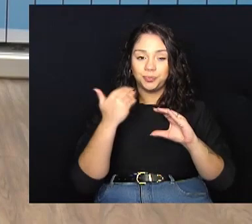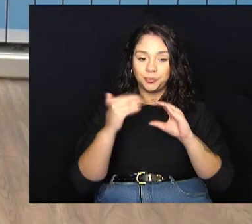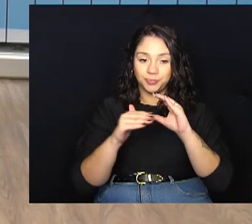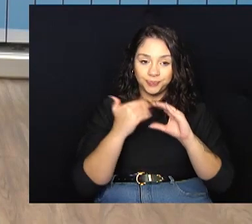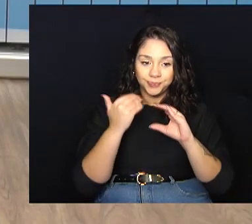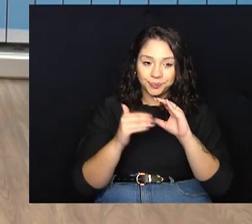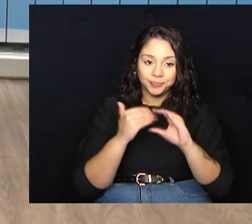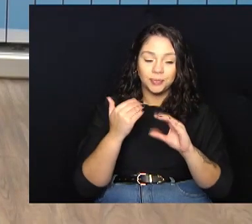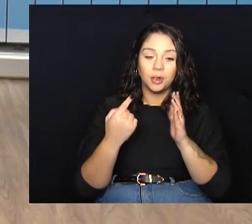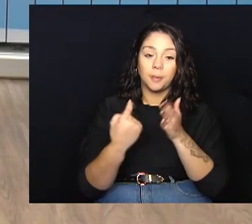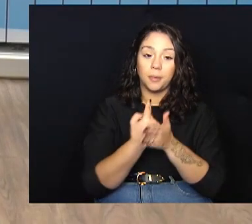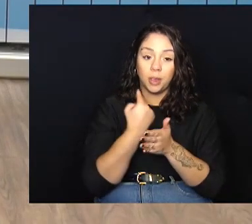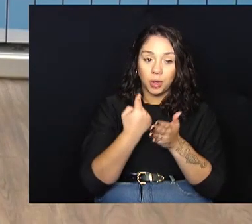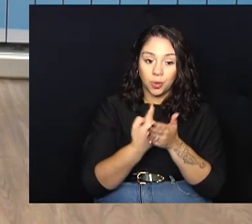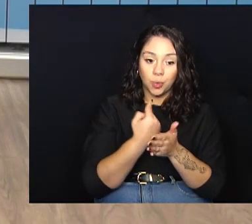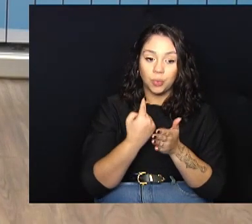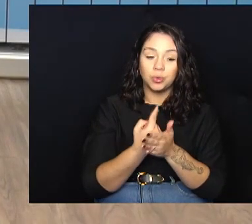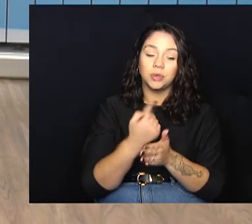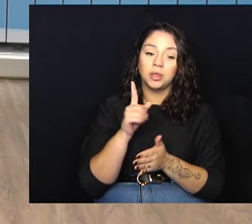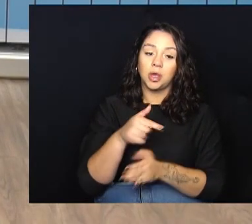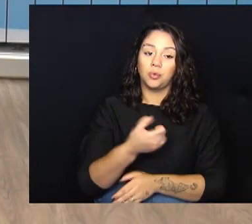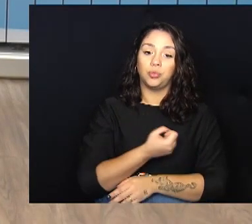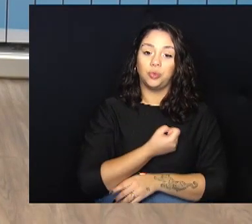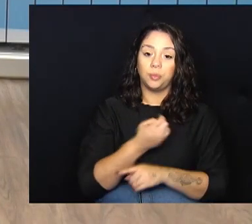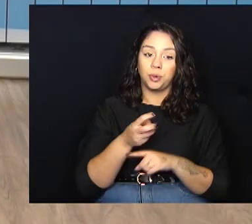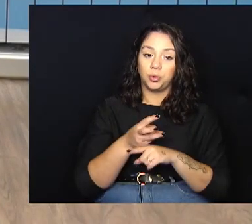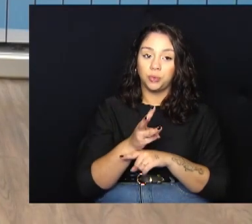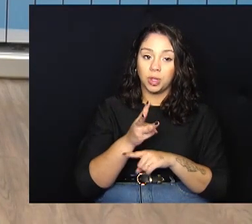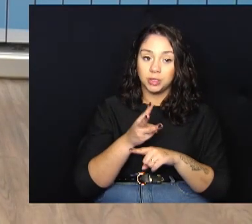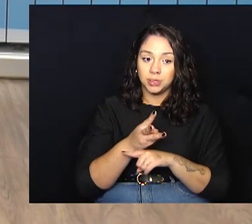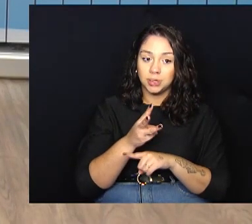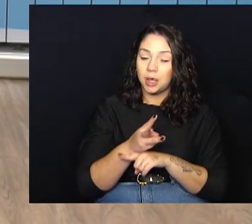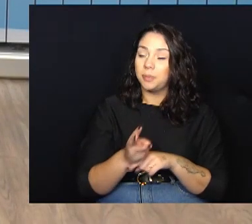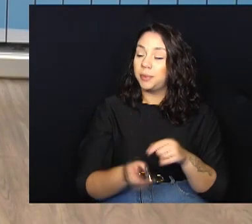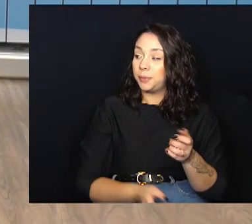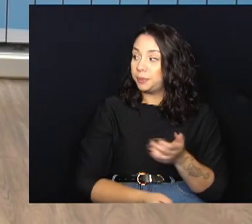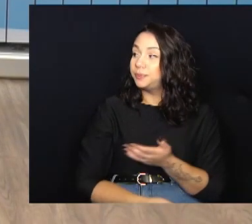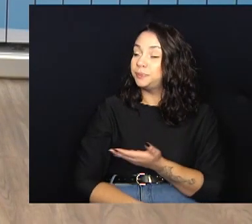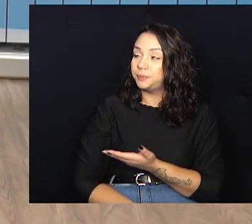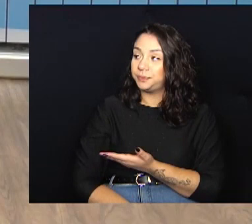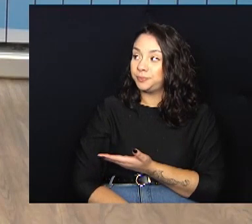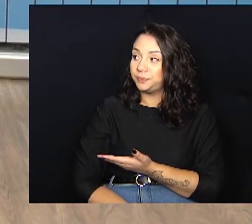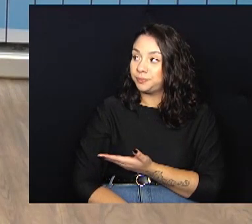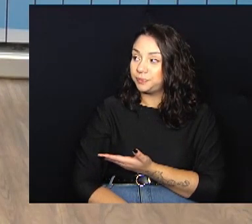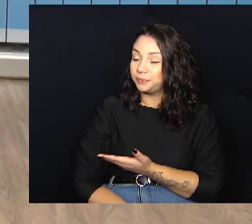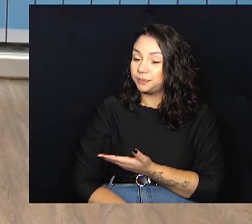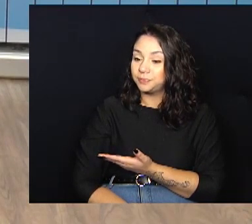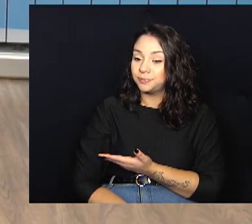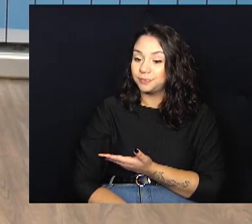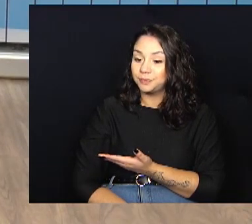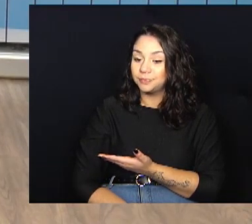fazer a sua pergunta através do número do nosso WhatsApp 19 é o nosso DDD